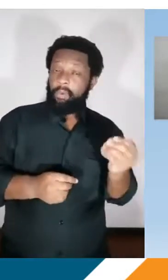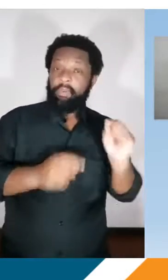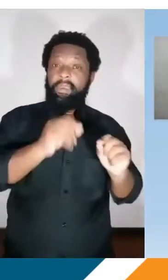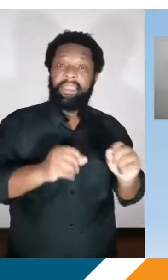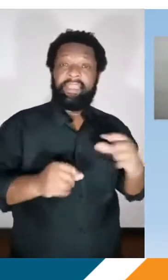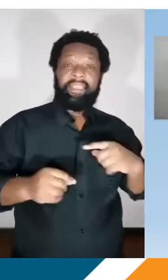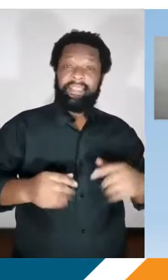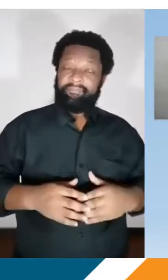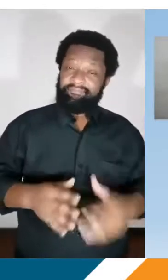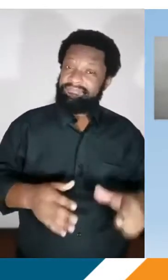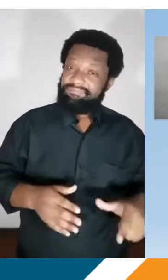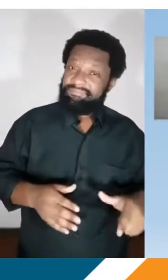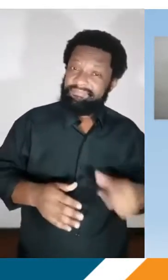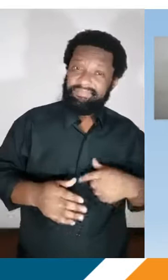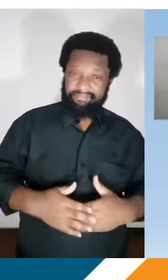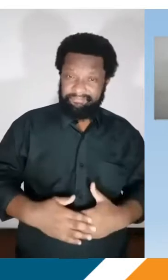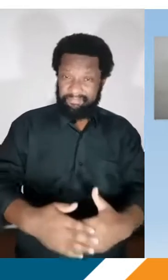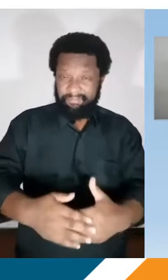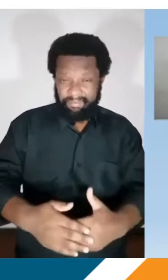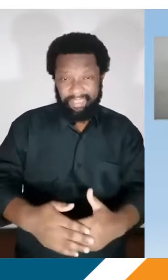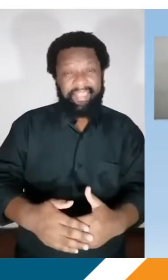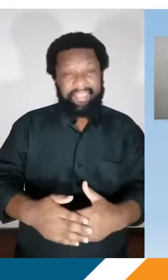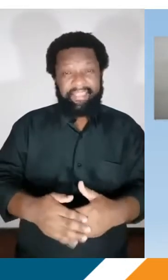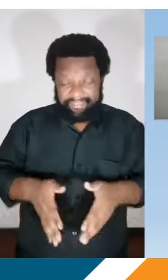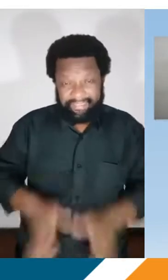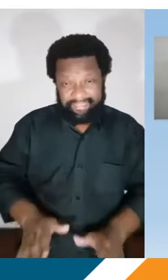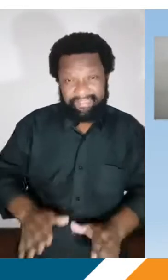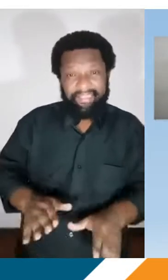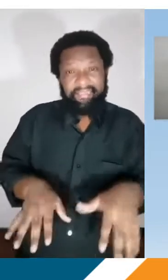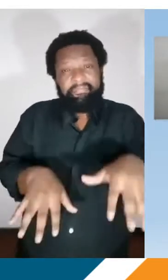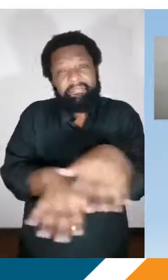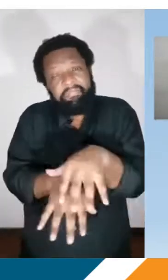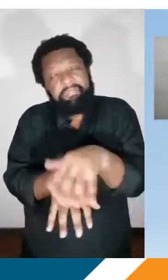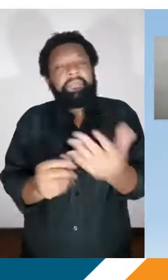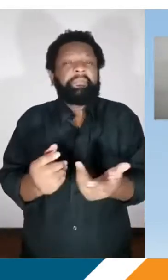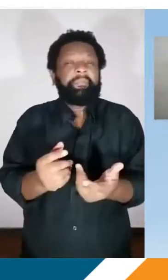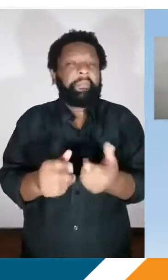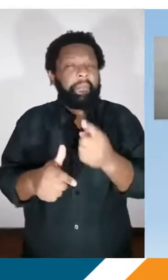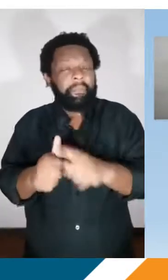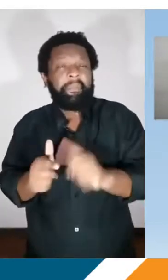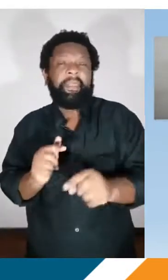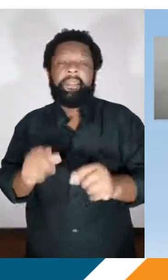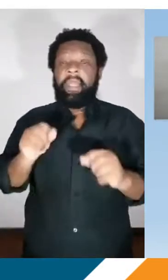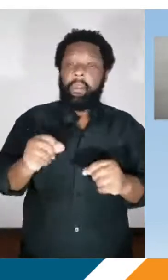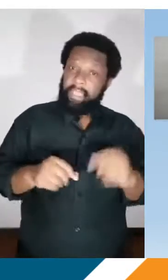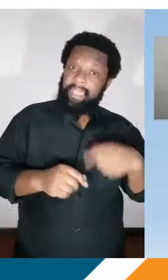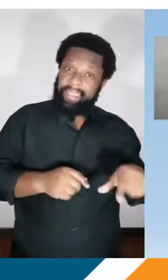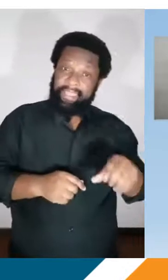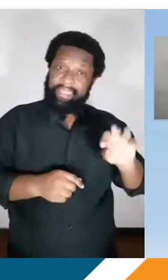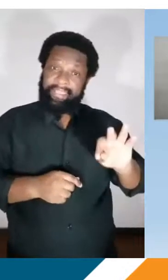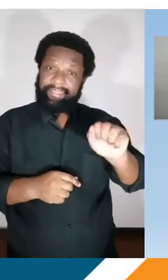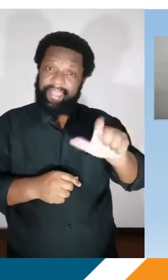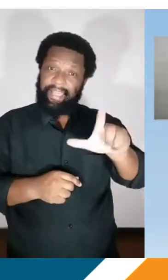acabavam gerando malformação nos bebês delas. Então percebeu que a mesma talidomida,